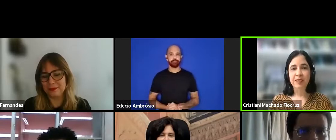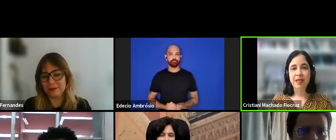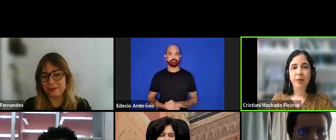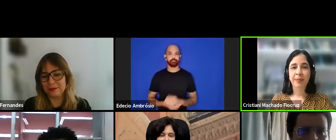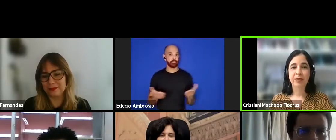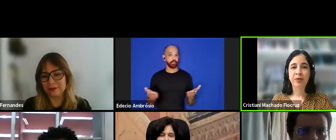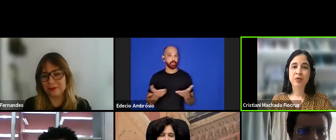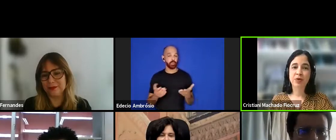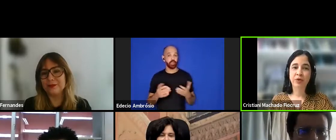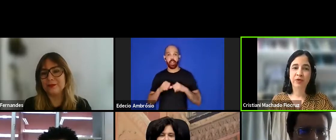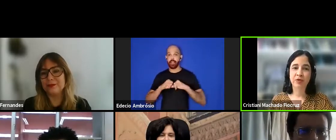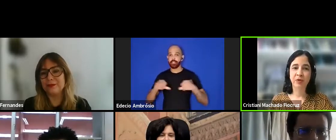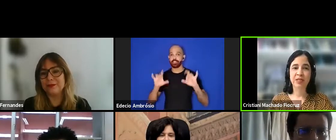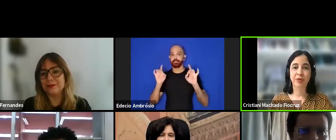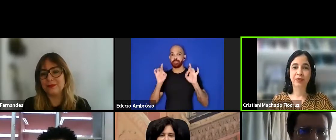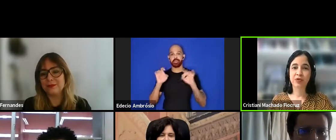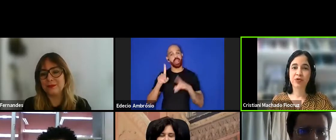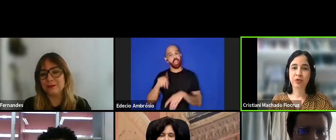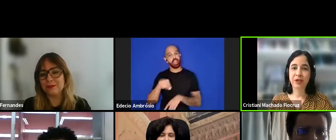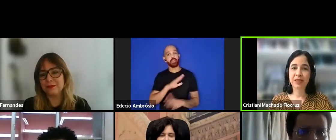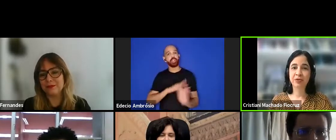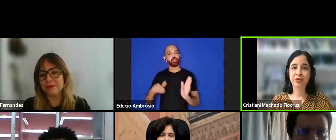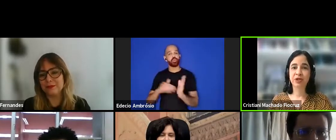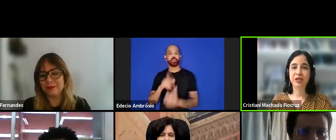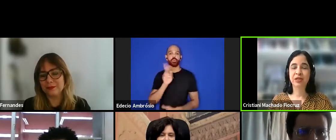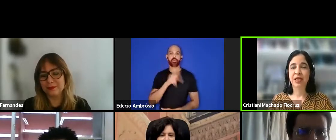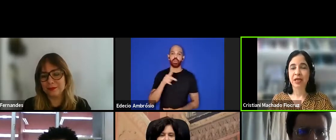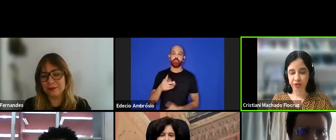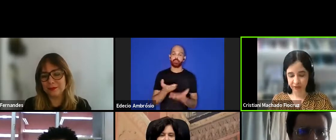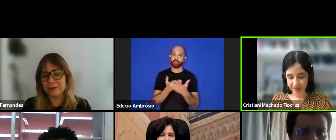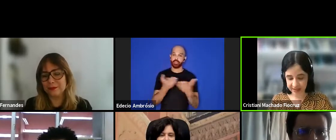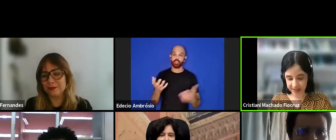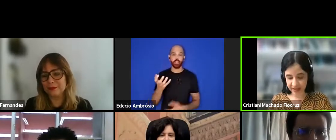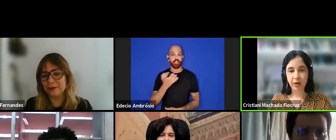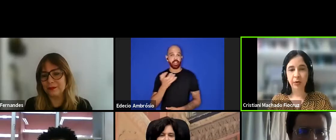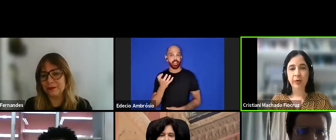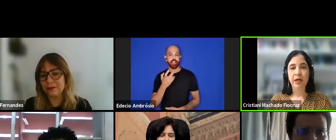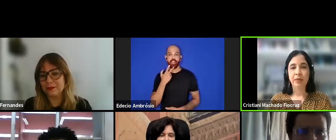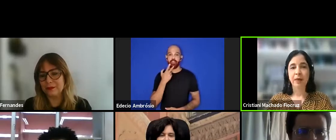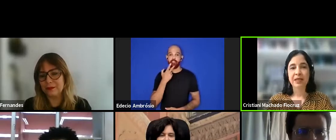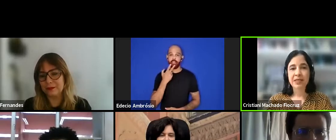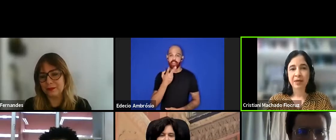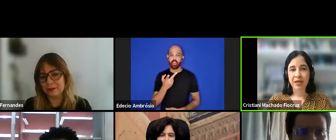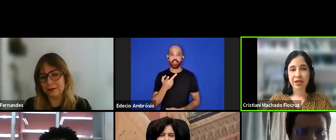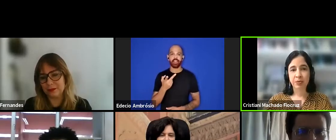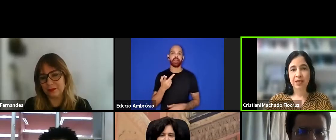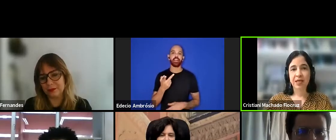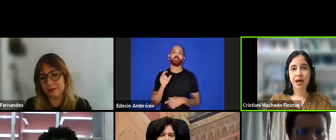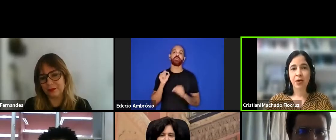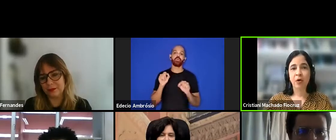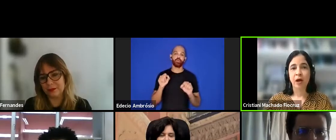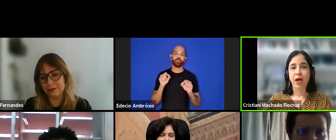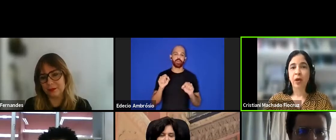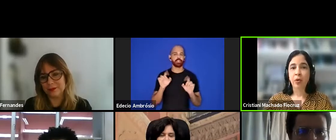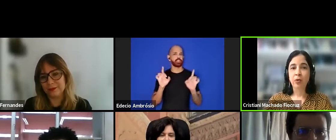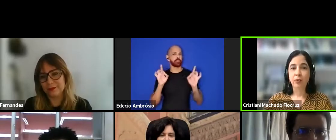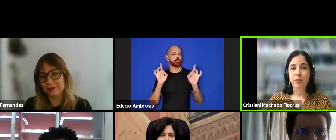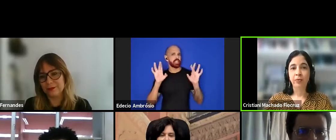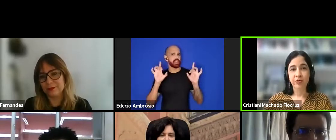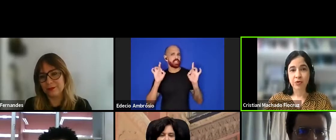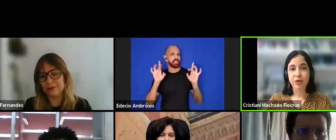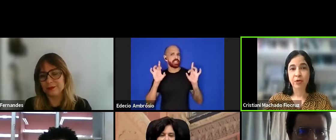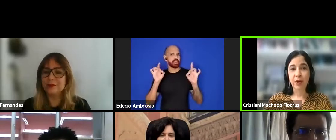mensagem especial é para todos os professores e professoras. Eu gostaria de fazer, então, uma menção aqui especial